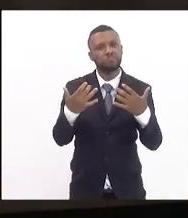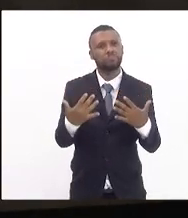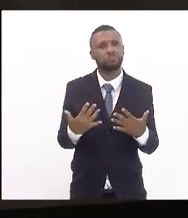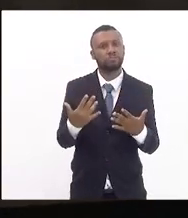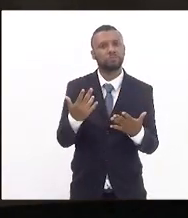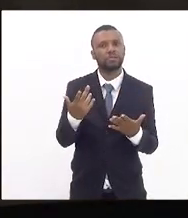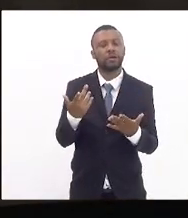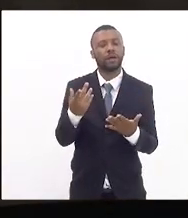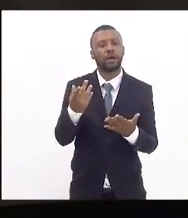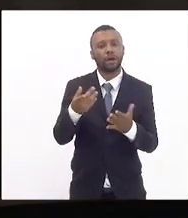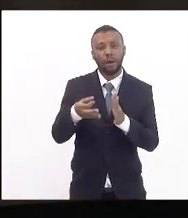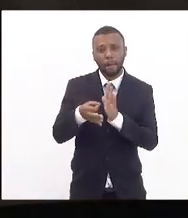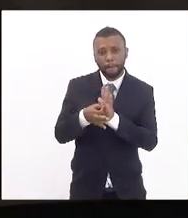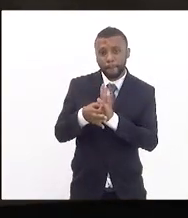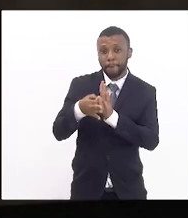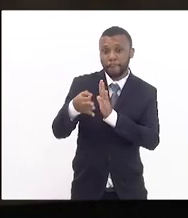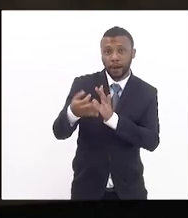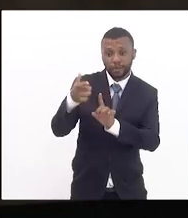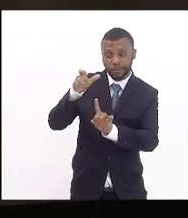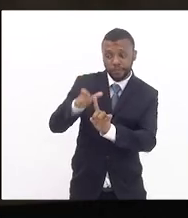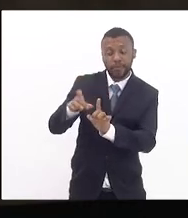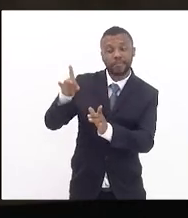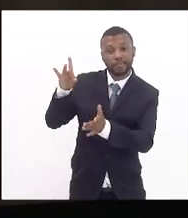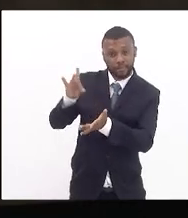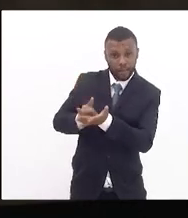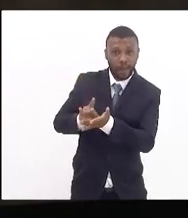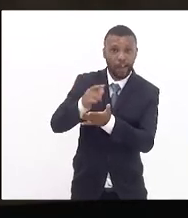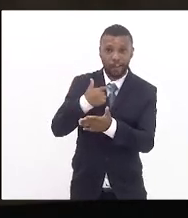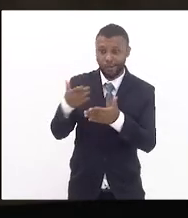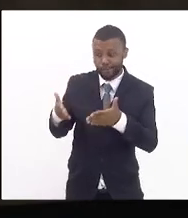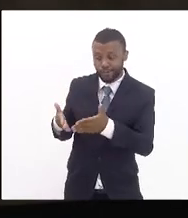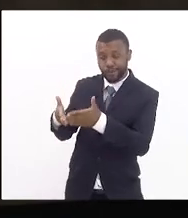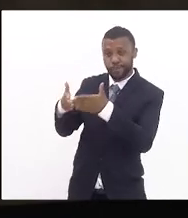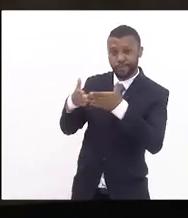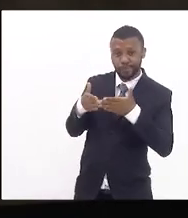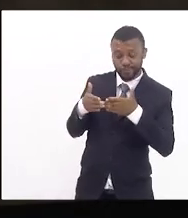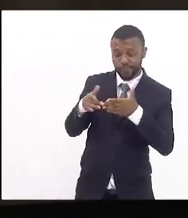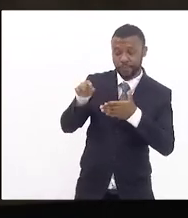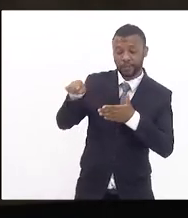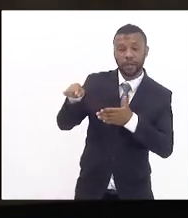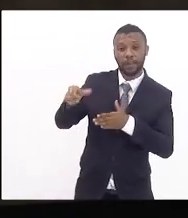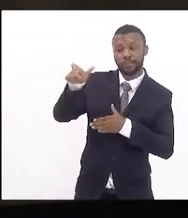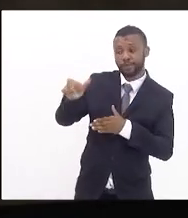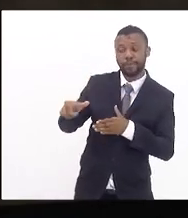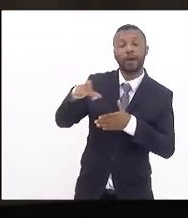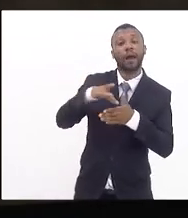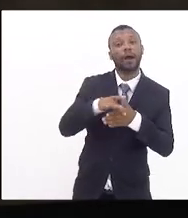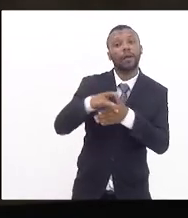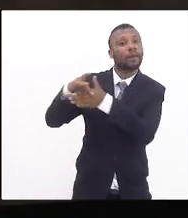ao parecerista oficial da CCJ, líder do governo,